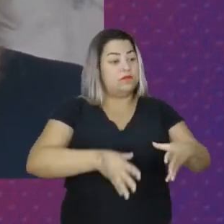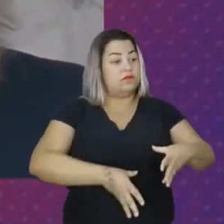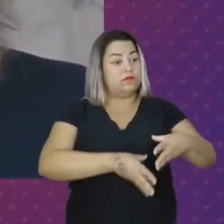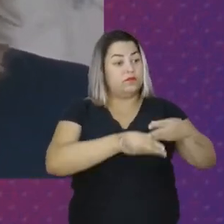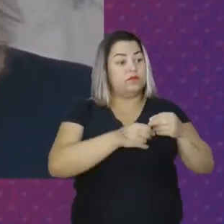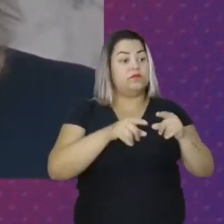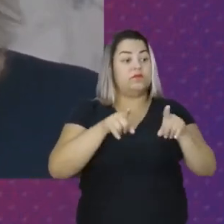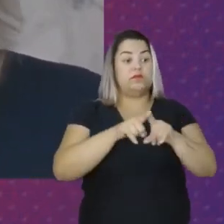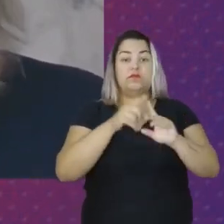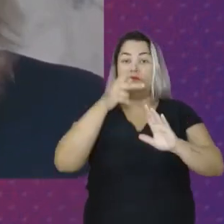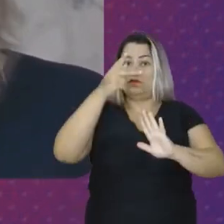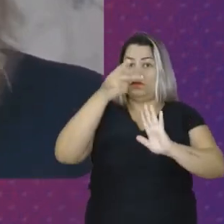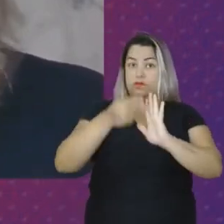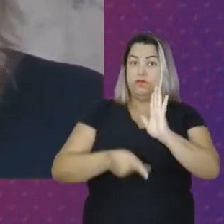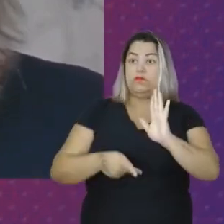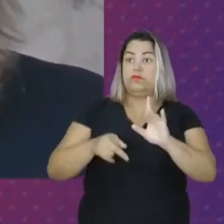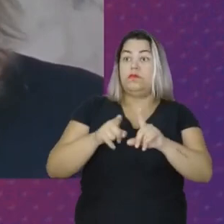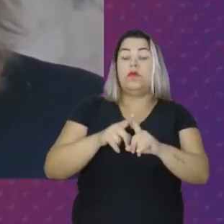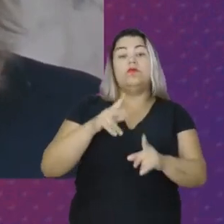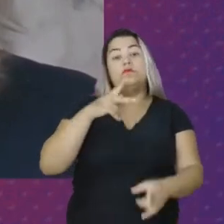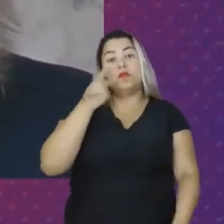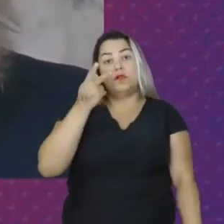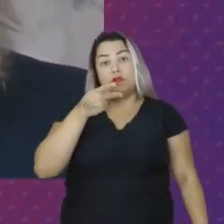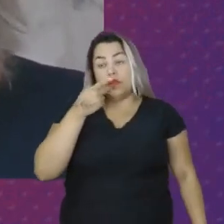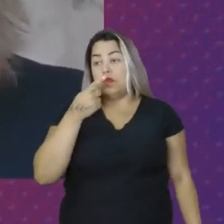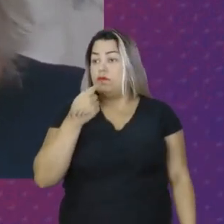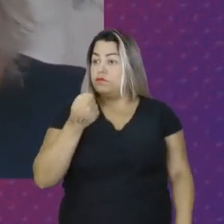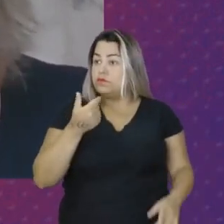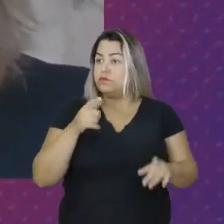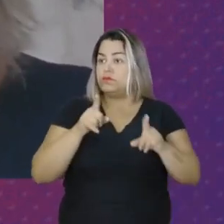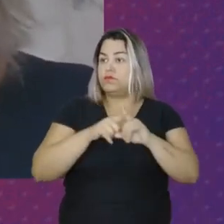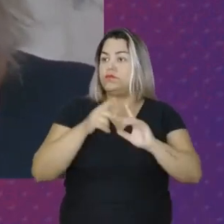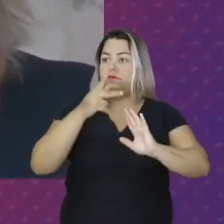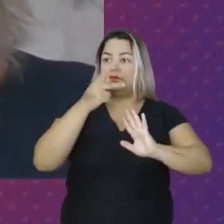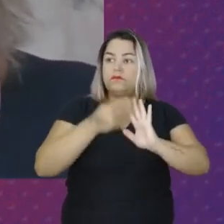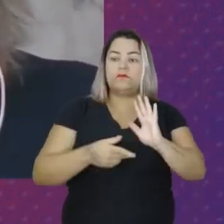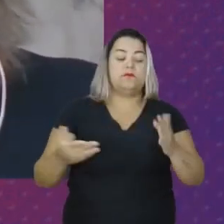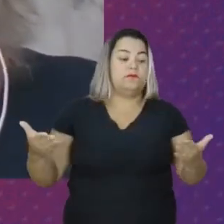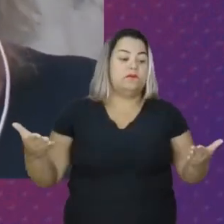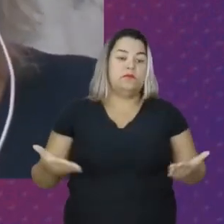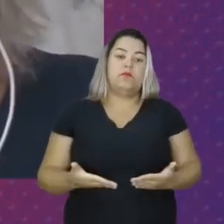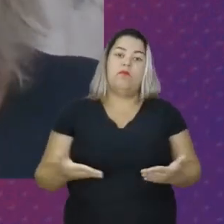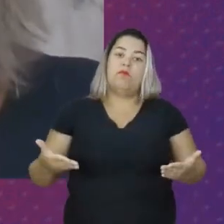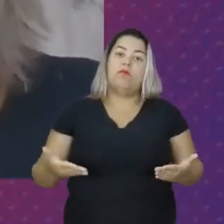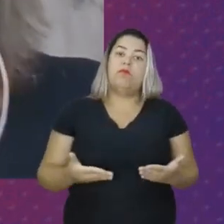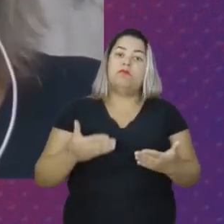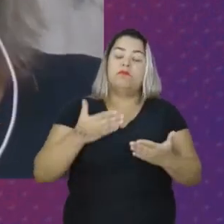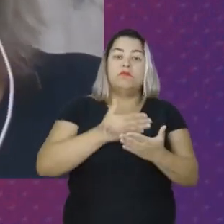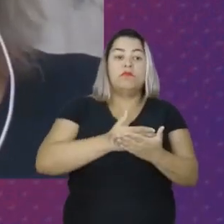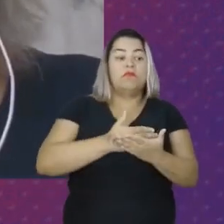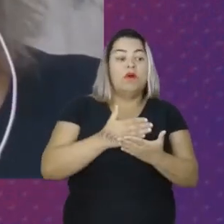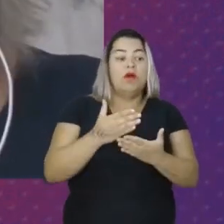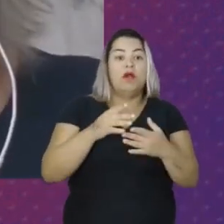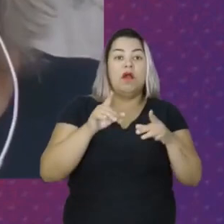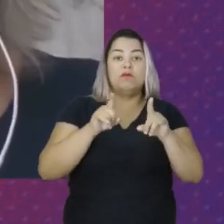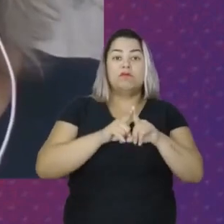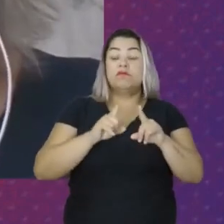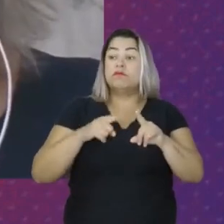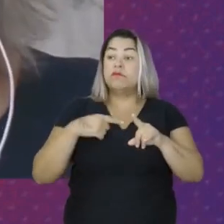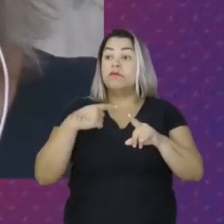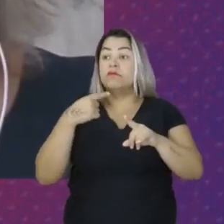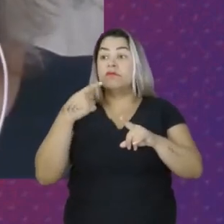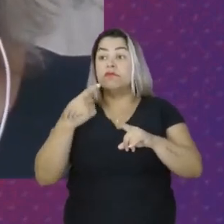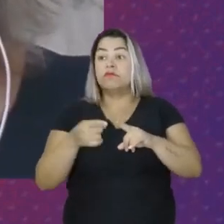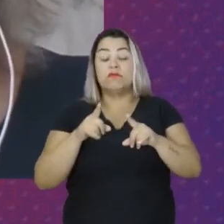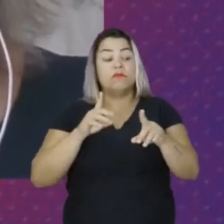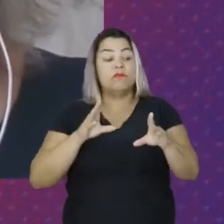implementando esses projetos. Vou falar um pouquinho desses projetos, né, agora no início, para depois